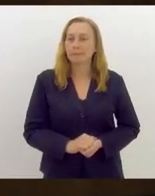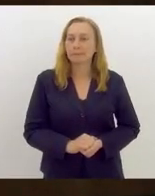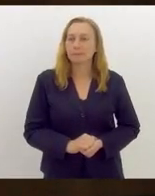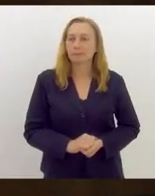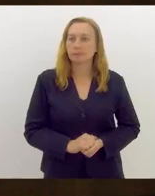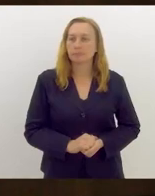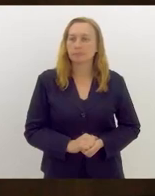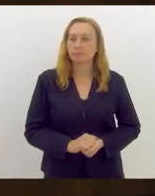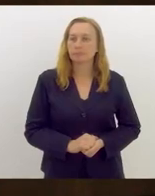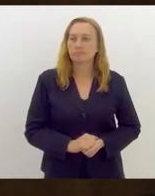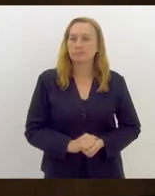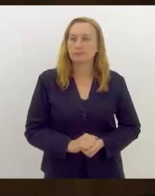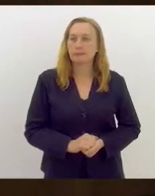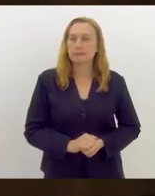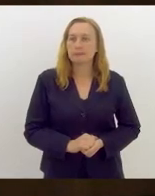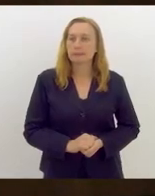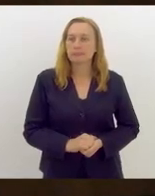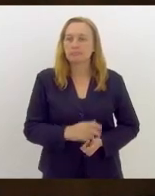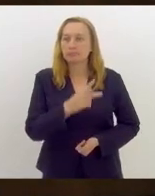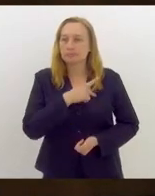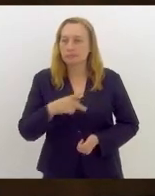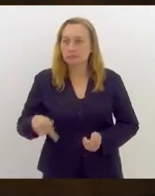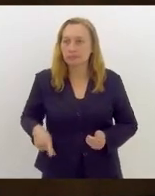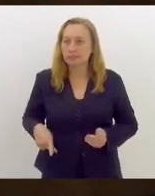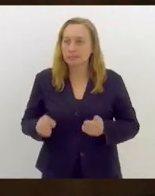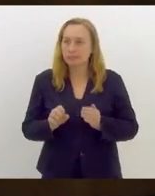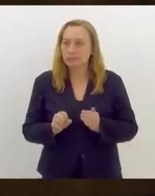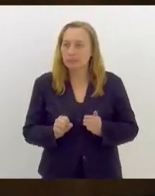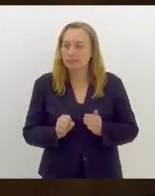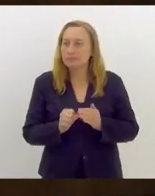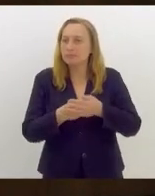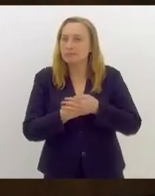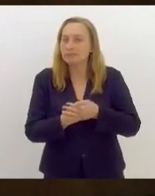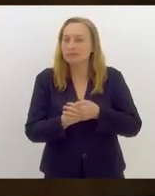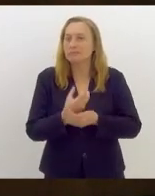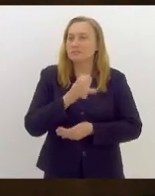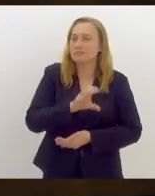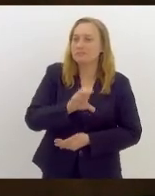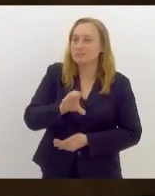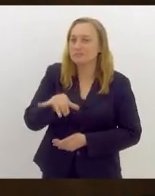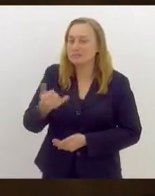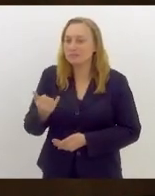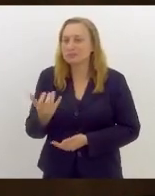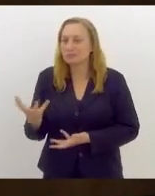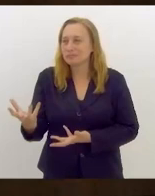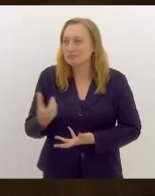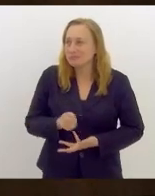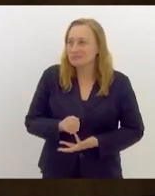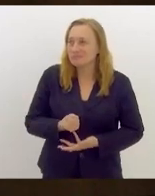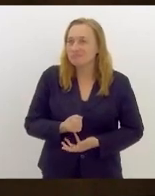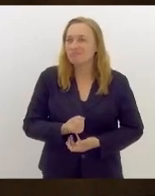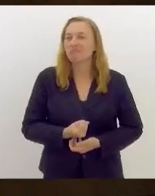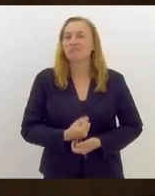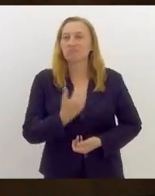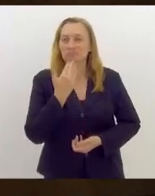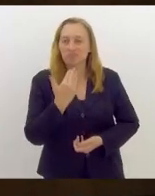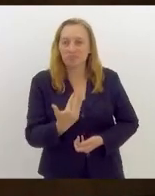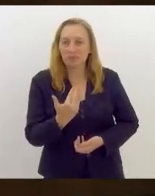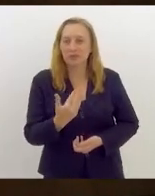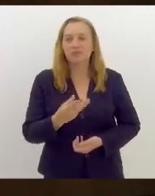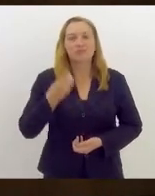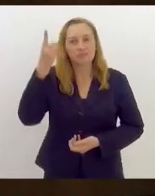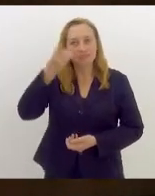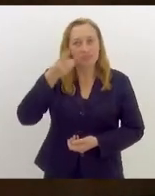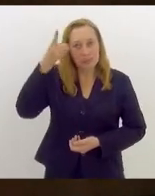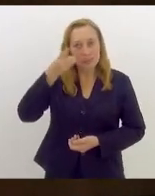o presidente o culto da ccj recebeu uma solicitação do